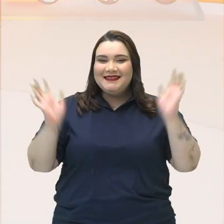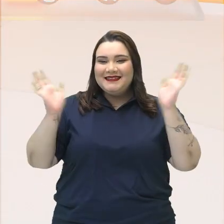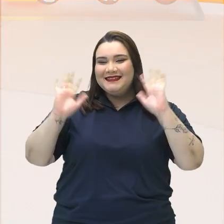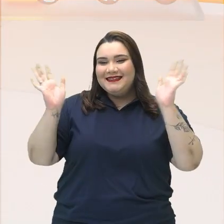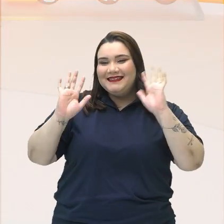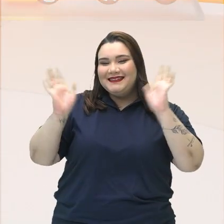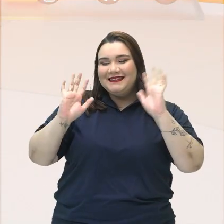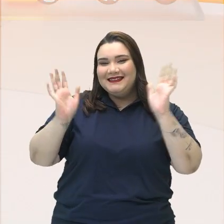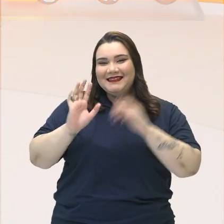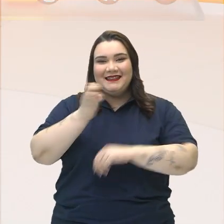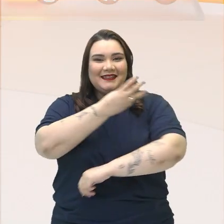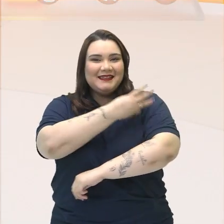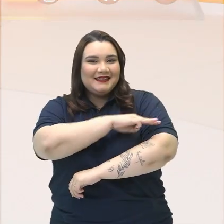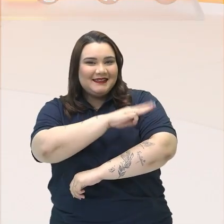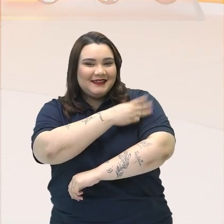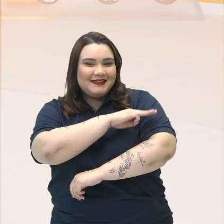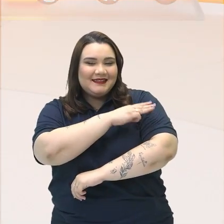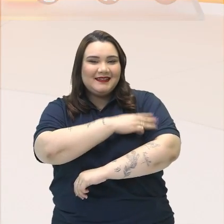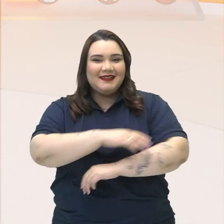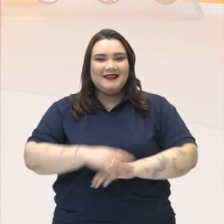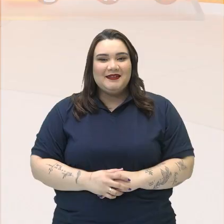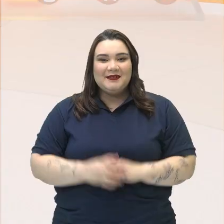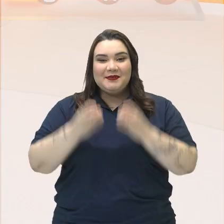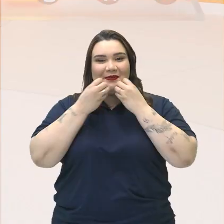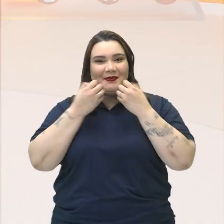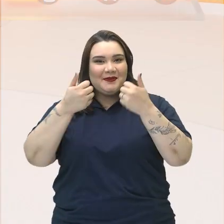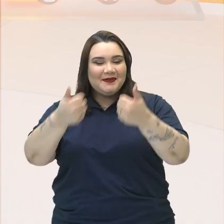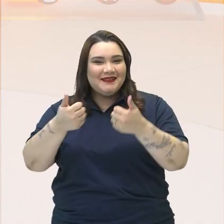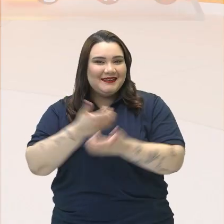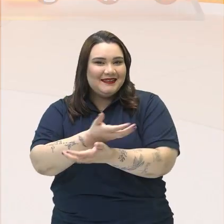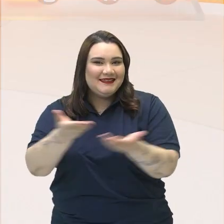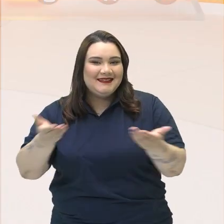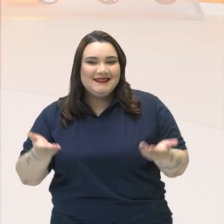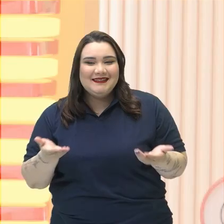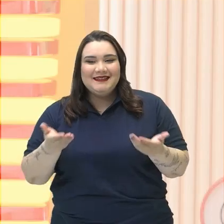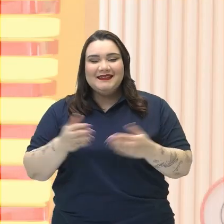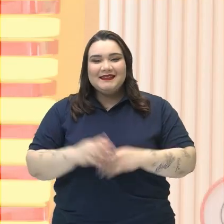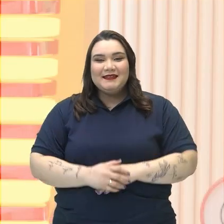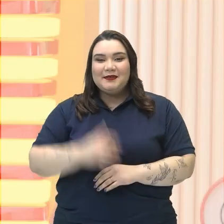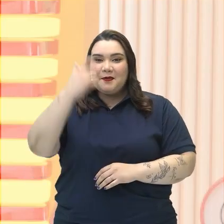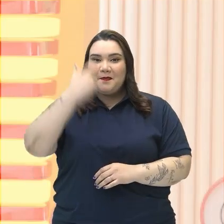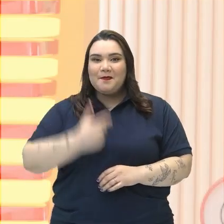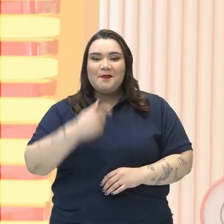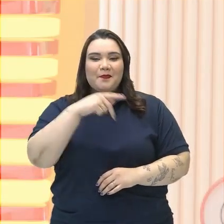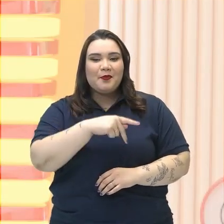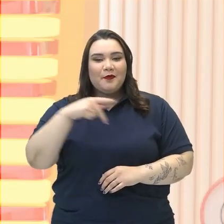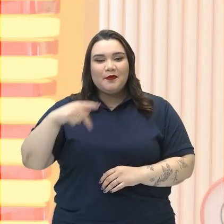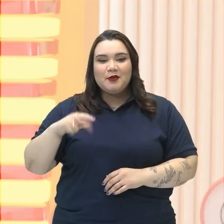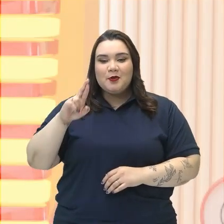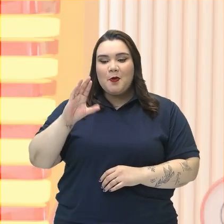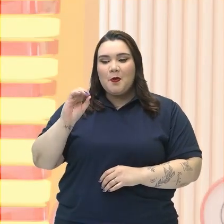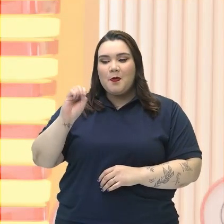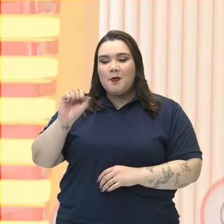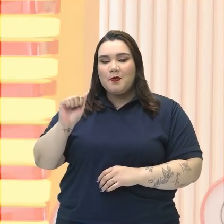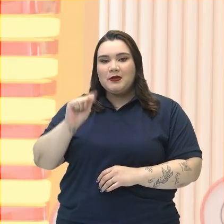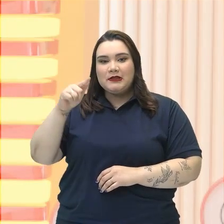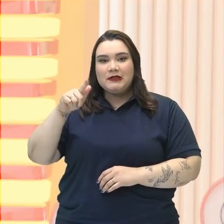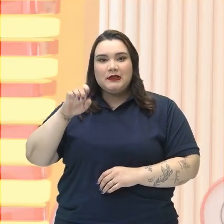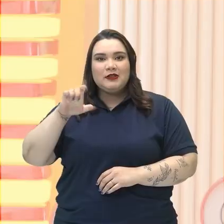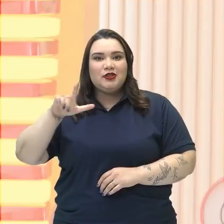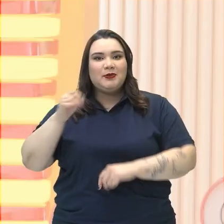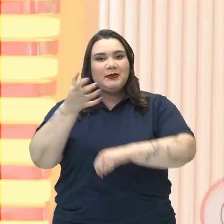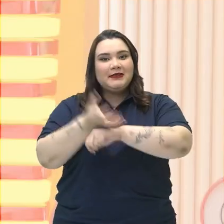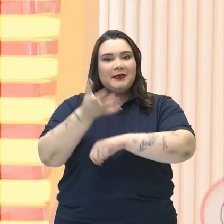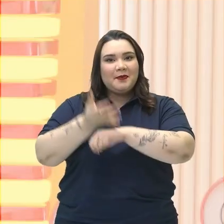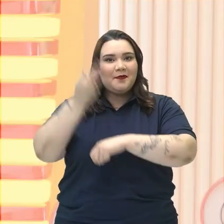Olá, terceira série do ensino médio, tudo bem com vocês? Eu sou o professor Rosângelo Assis, de